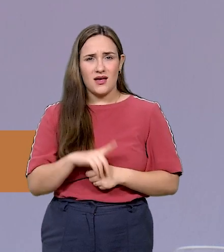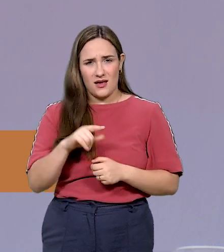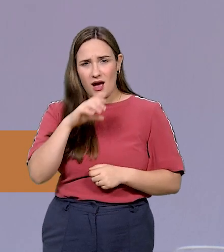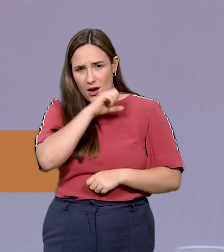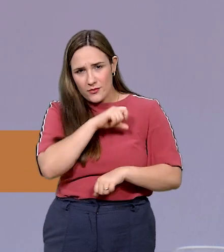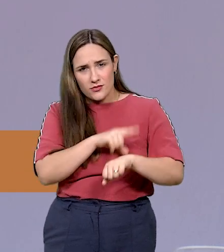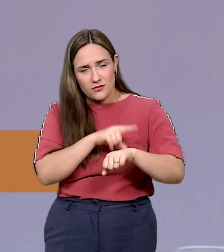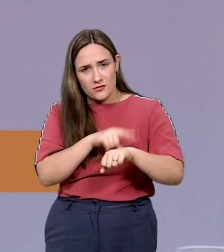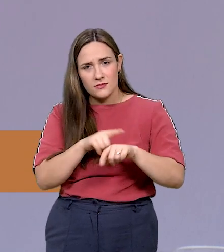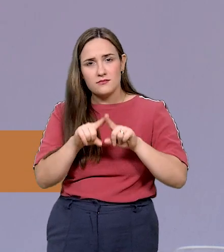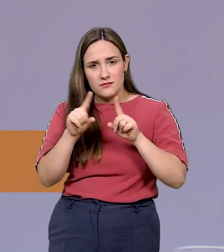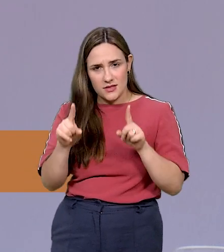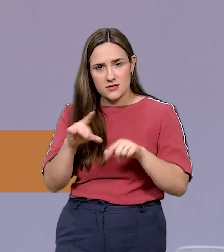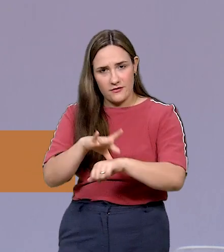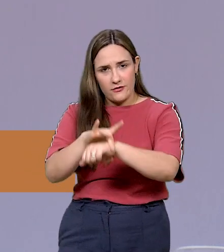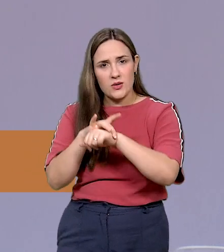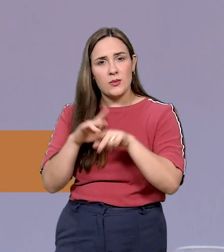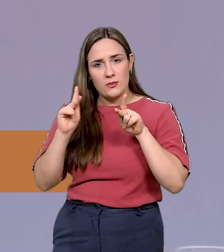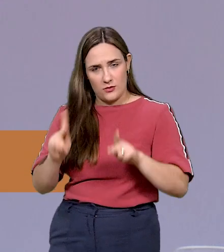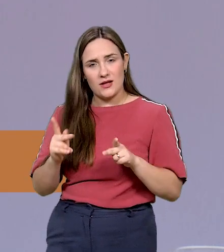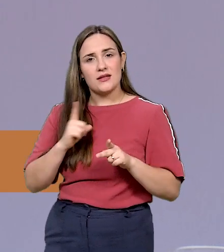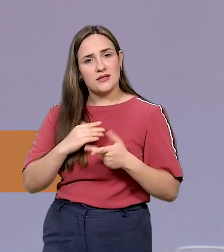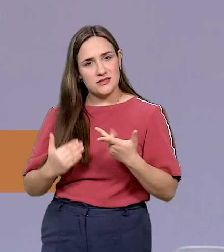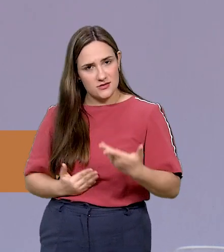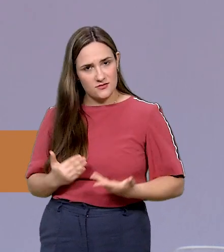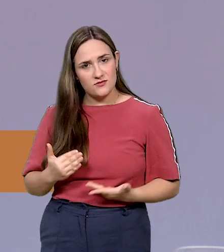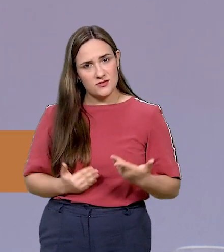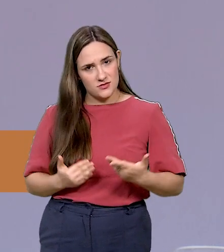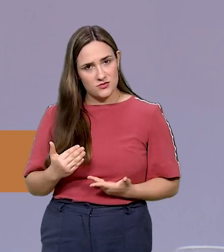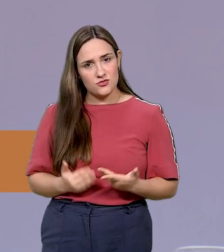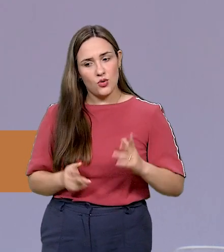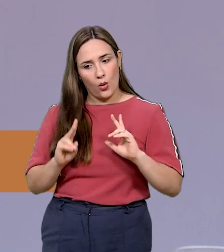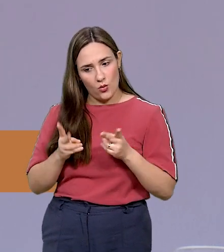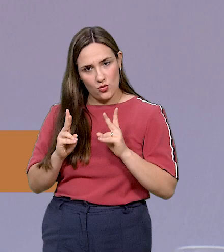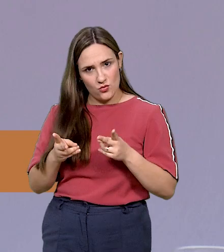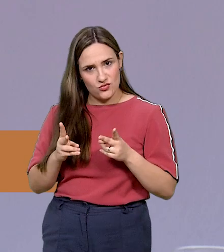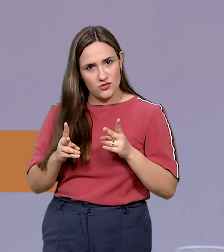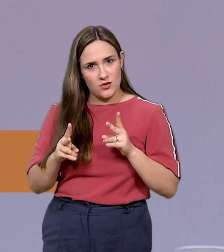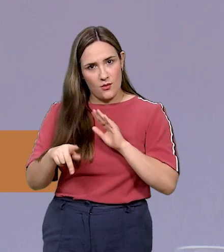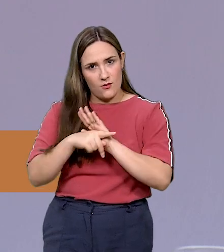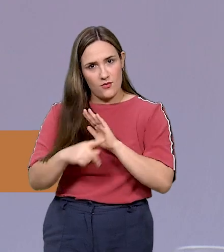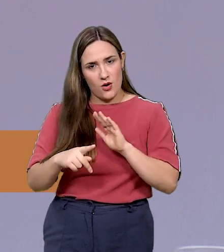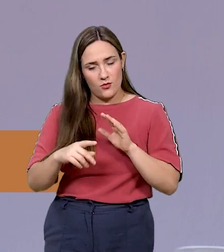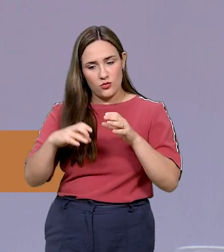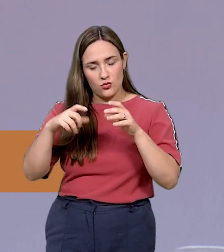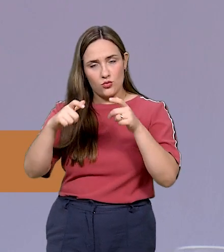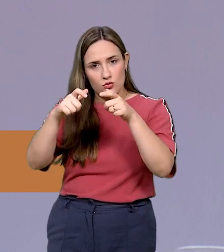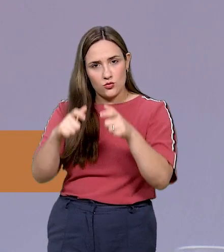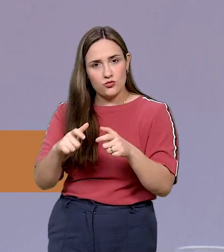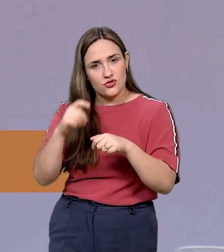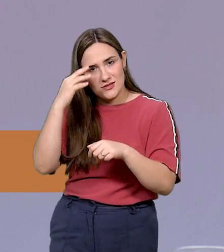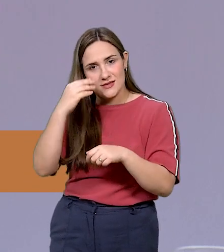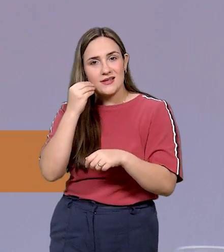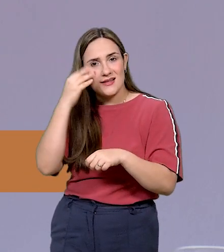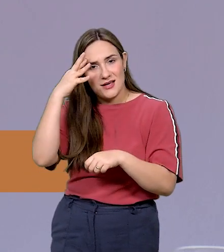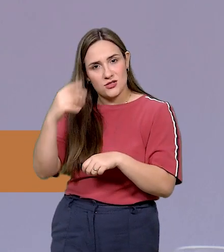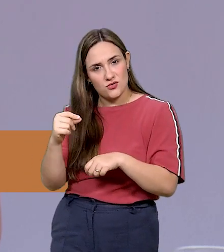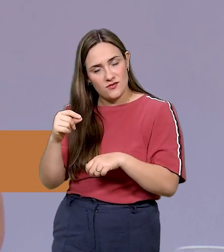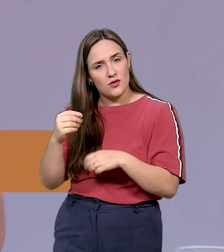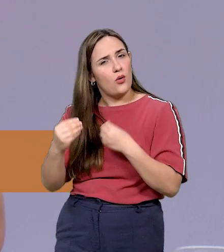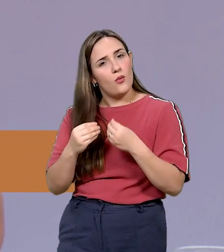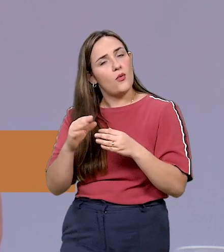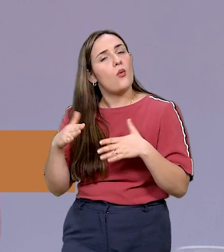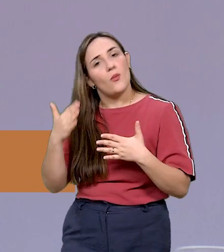temporários, a Defensoria ela tem um serviço permanente, né, na Câmara de Conciliação. Isso. Quem pode